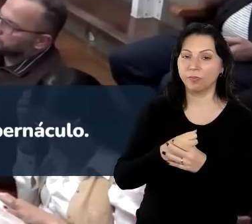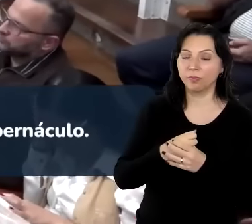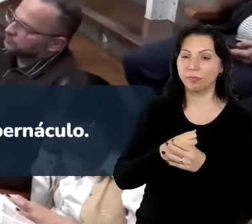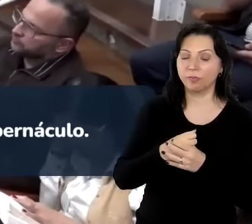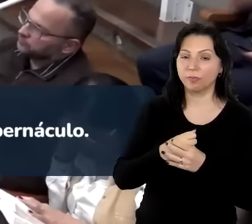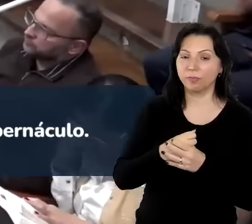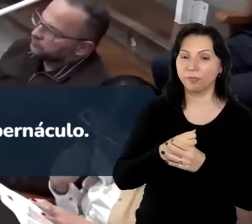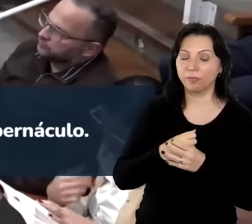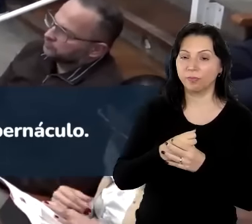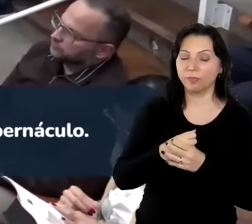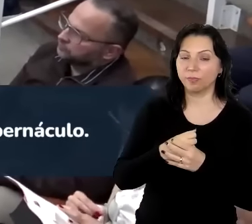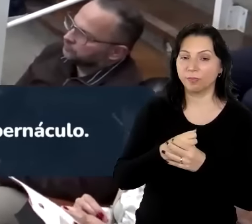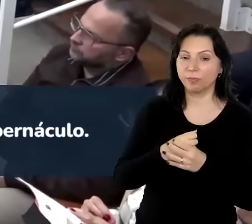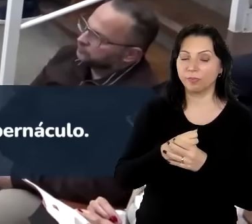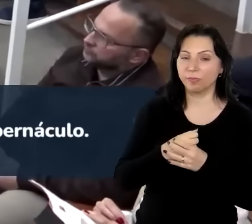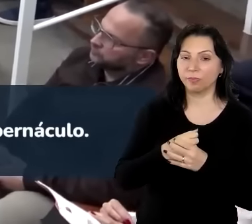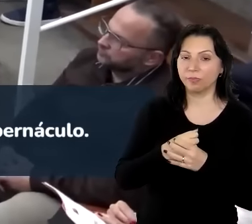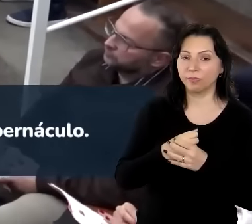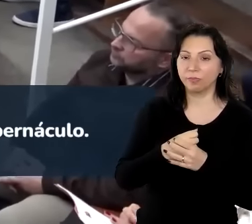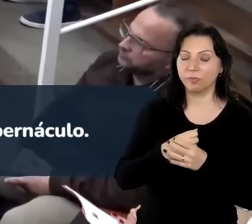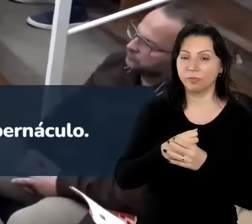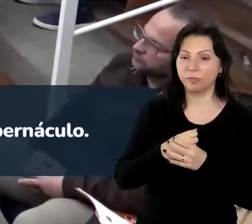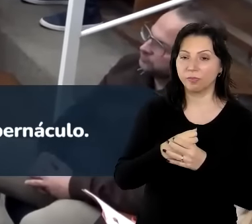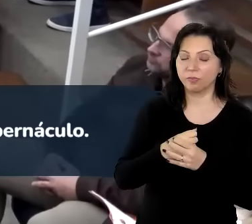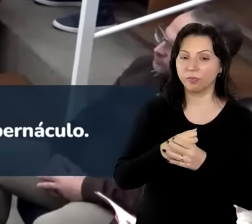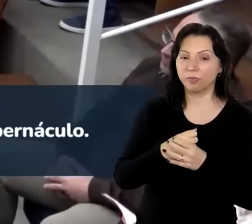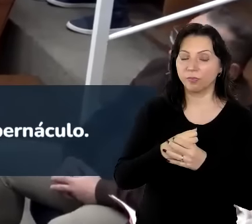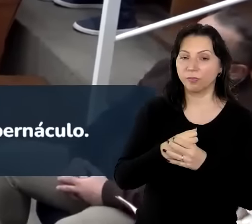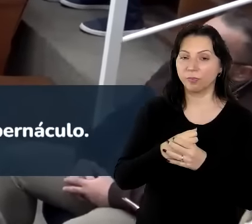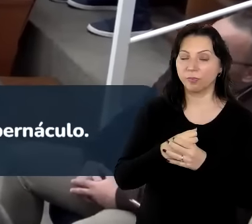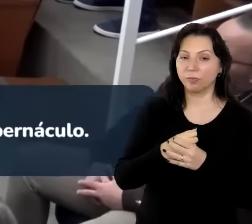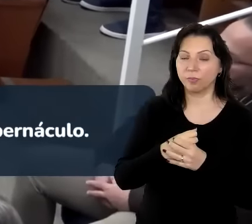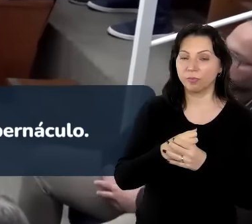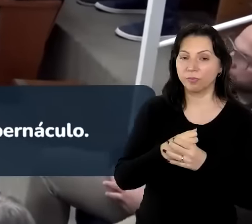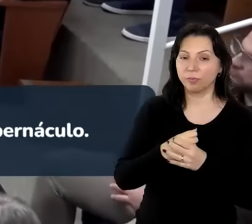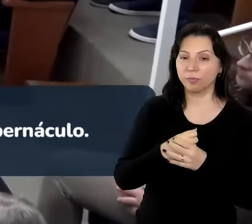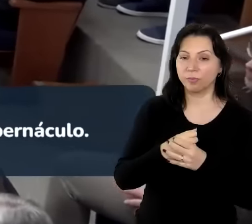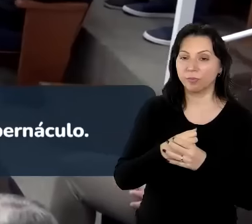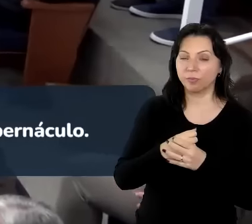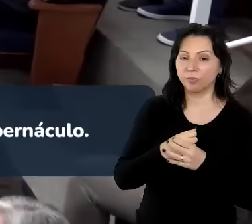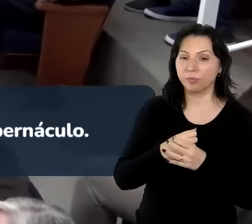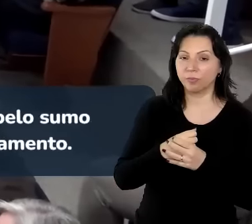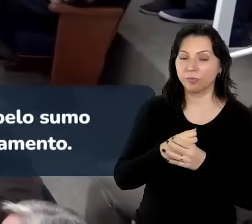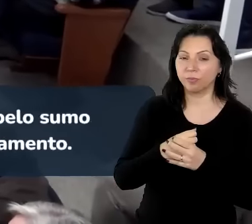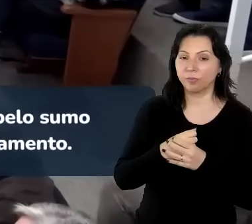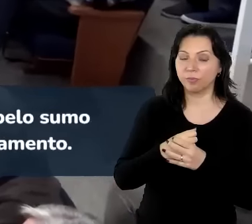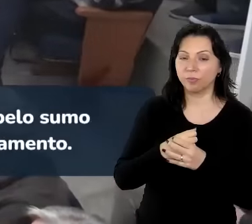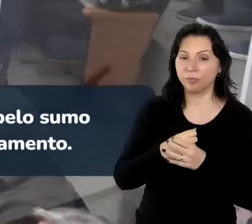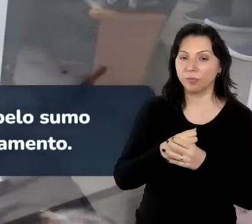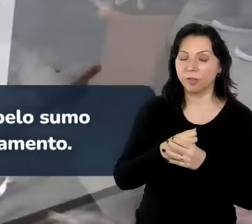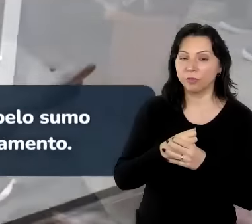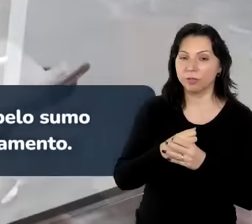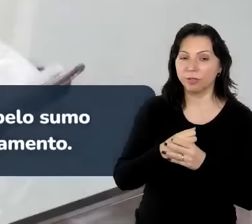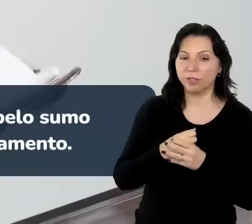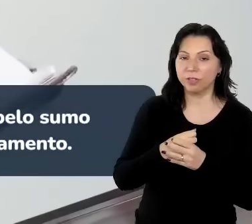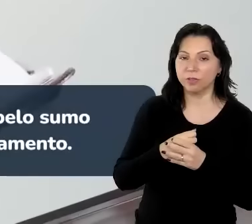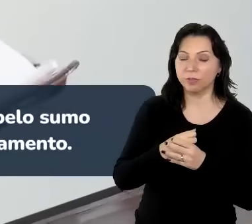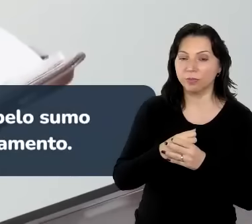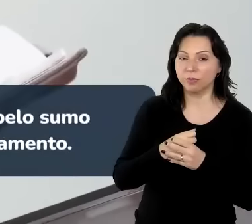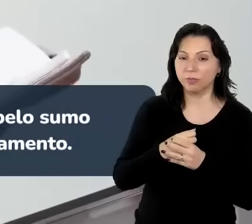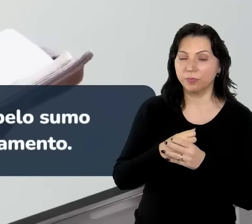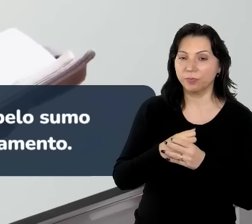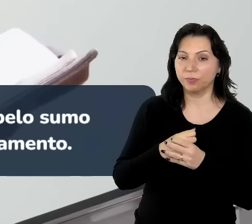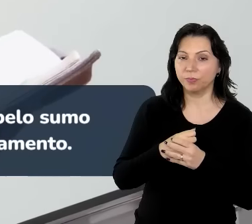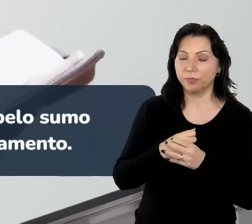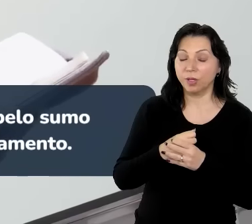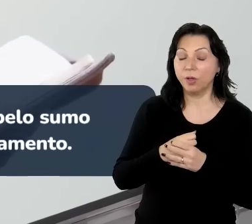altar no qual não tem direito de comer os que ministram no tabernáculo, pois